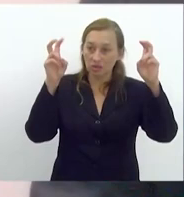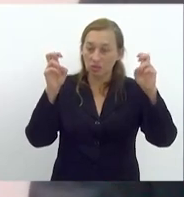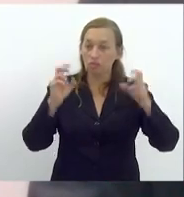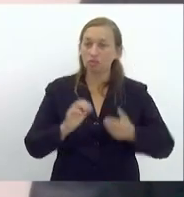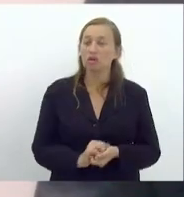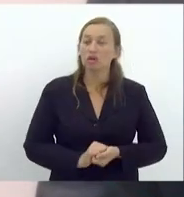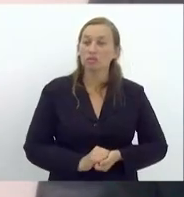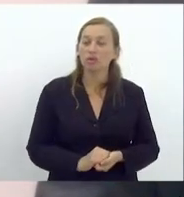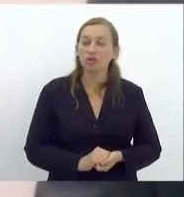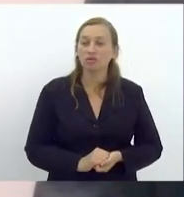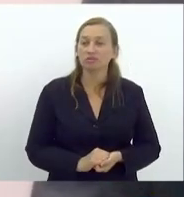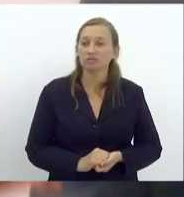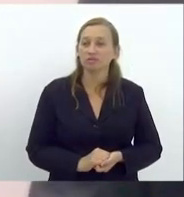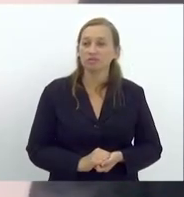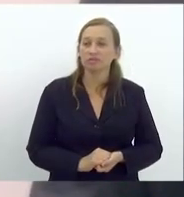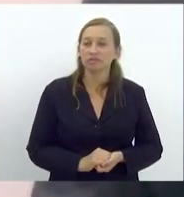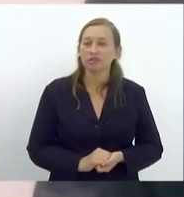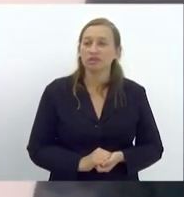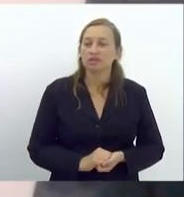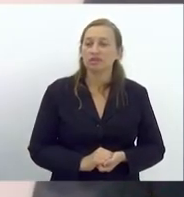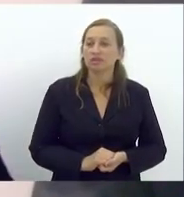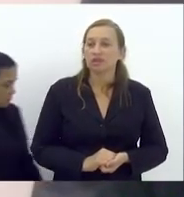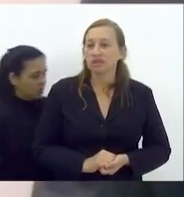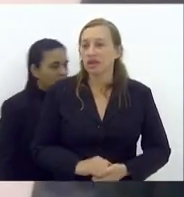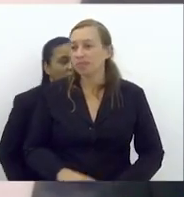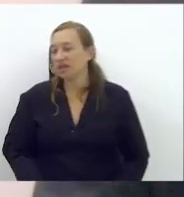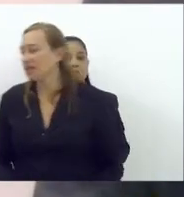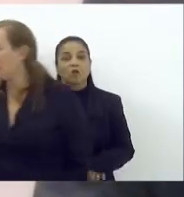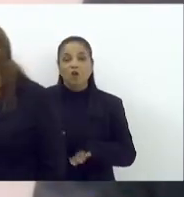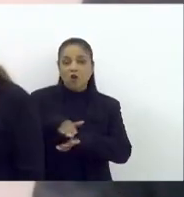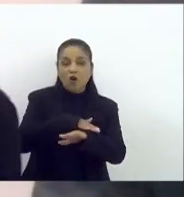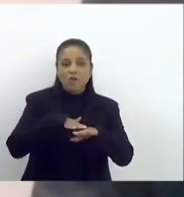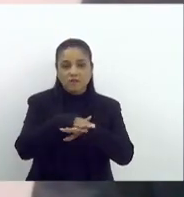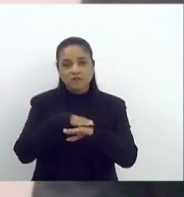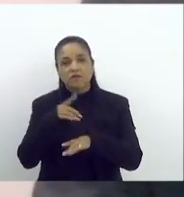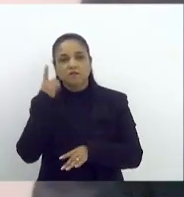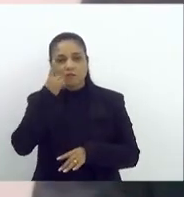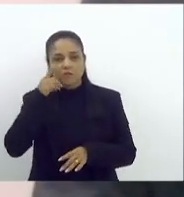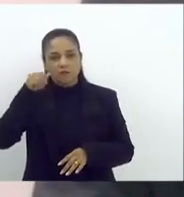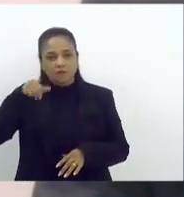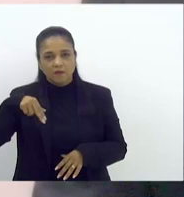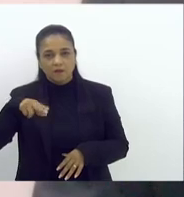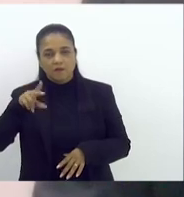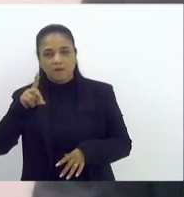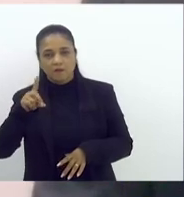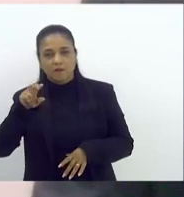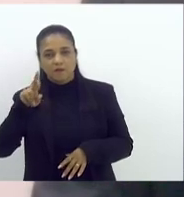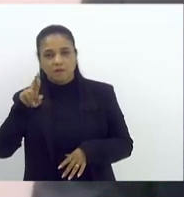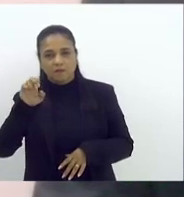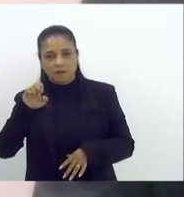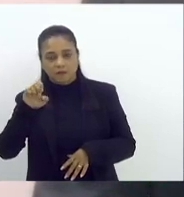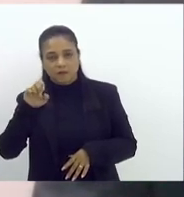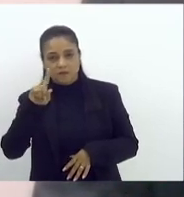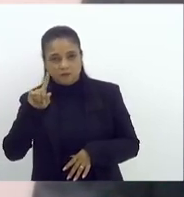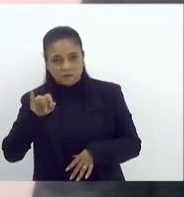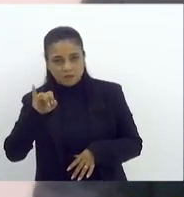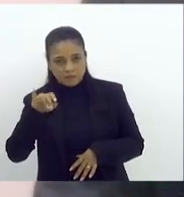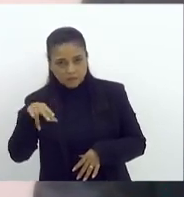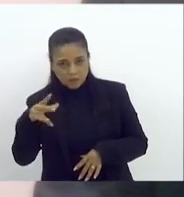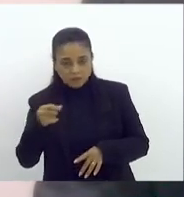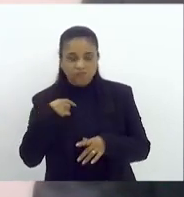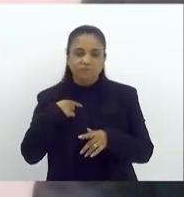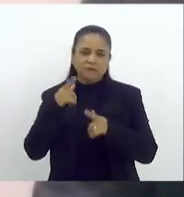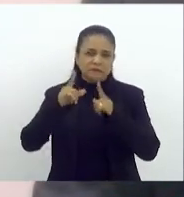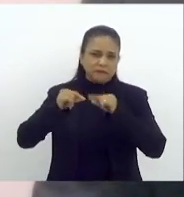a gente vem conversando né Deputado Andrezinho com o ex deputado aqui dessa casa que agora trabalha lá em Brasília Deputado